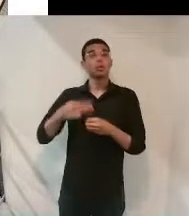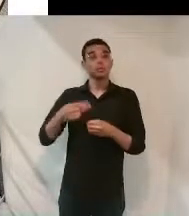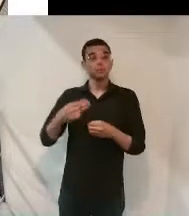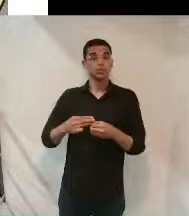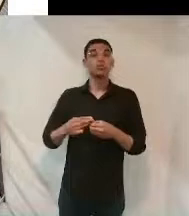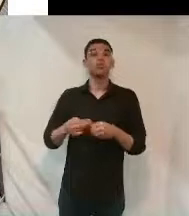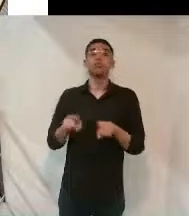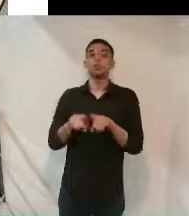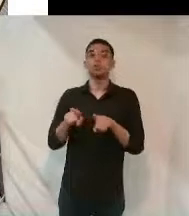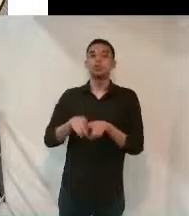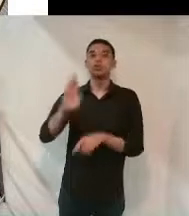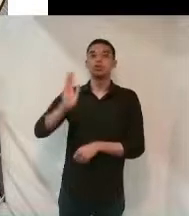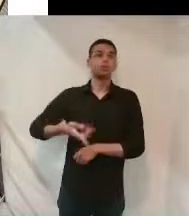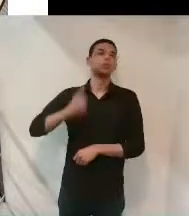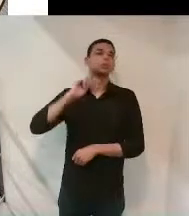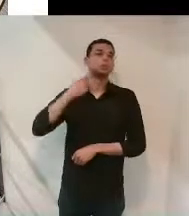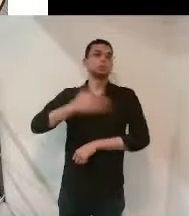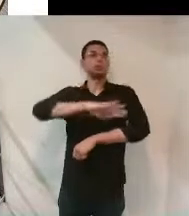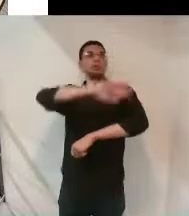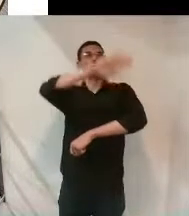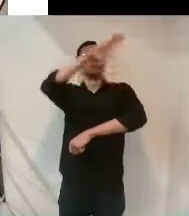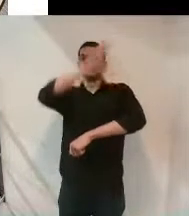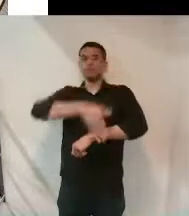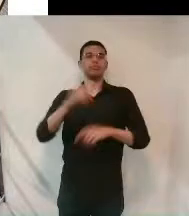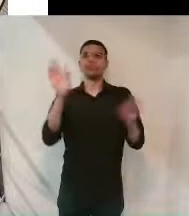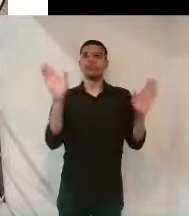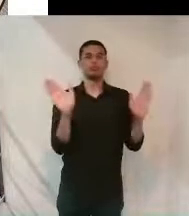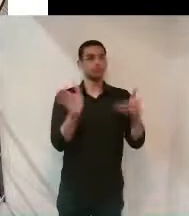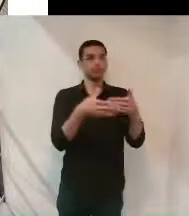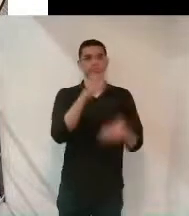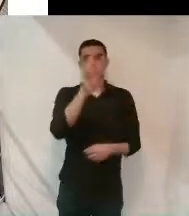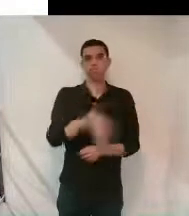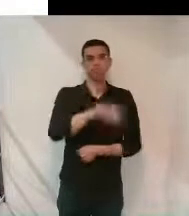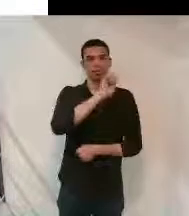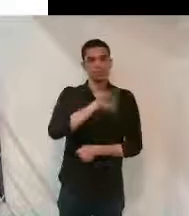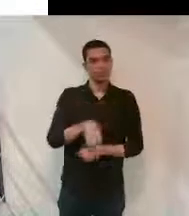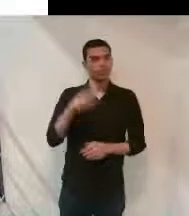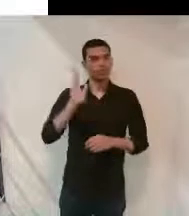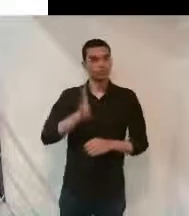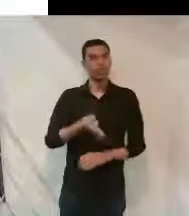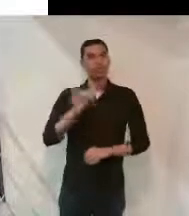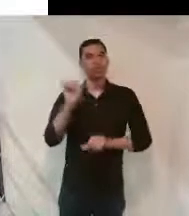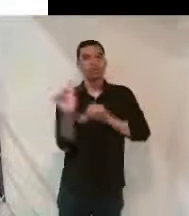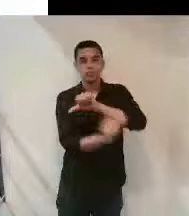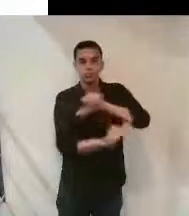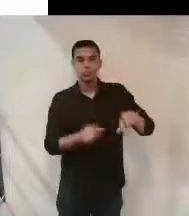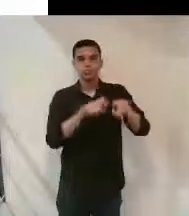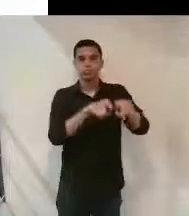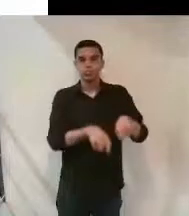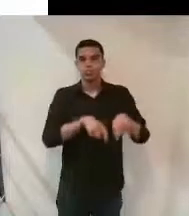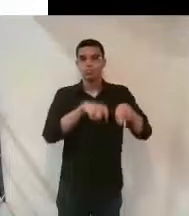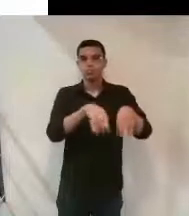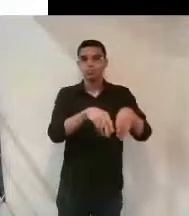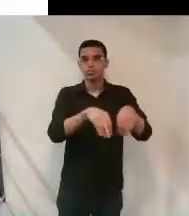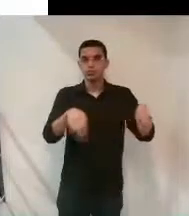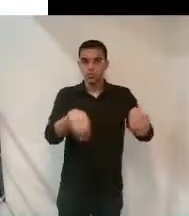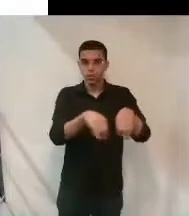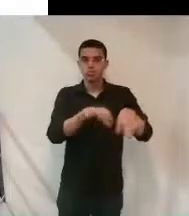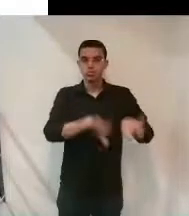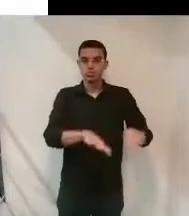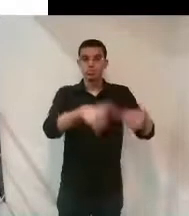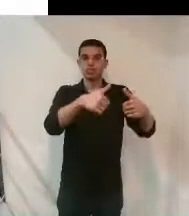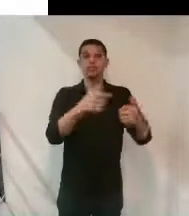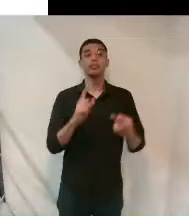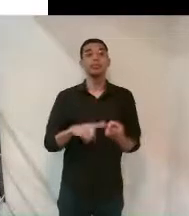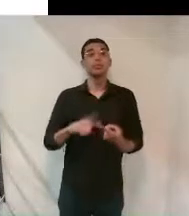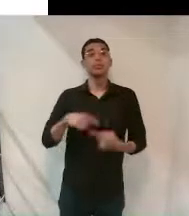está realizando o seu procedimento para a recuperação da área. Outro município, Surubim, para que vocês